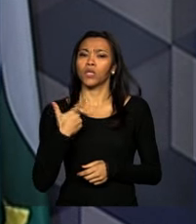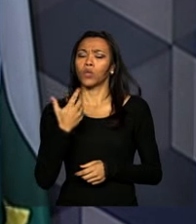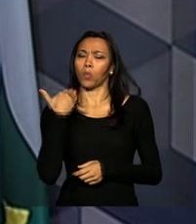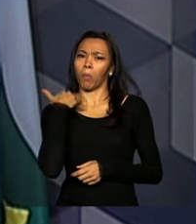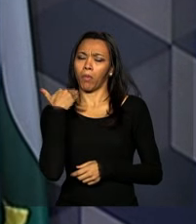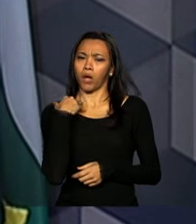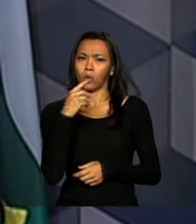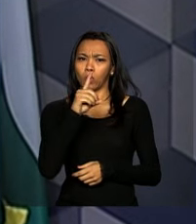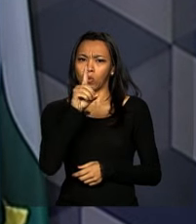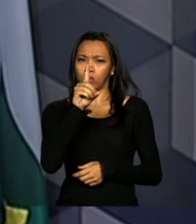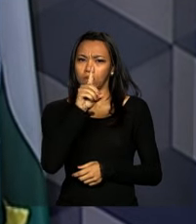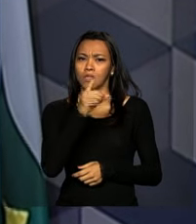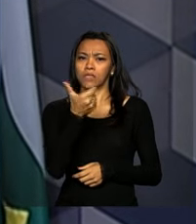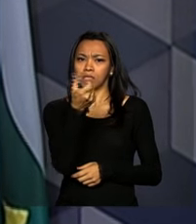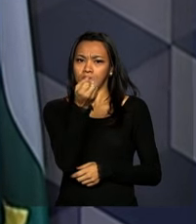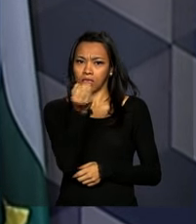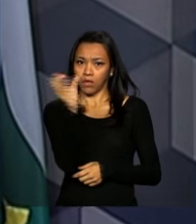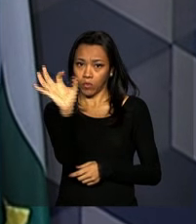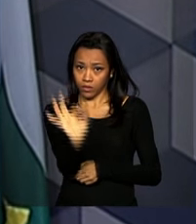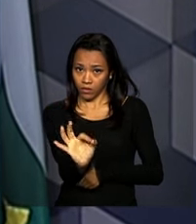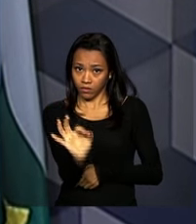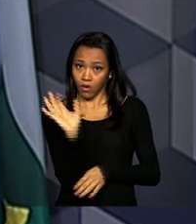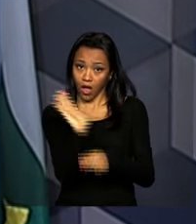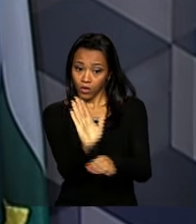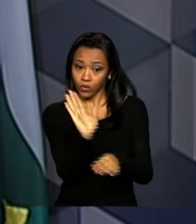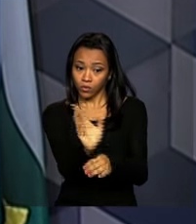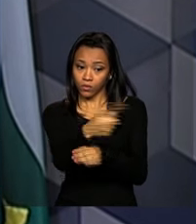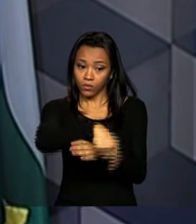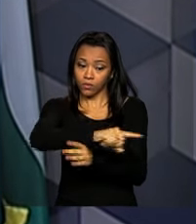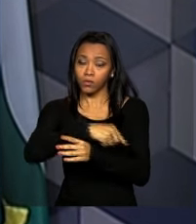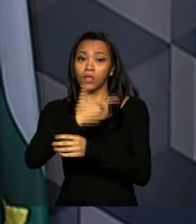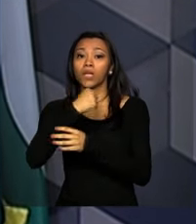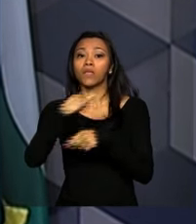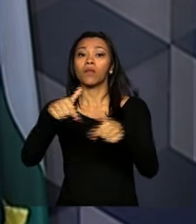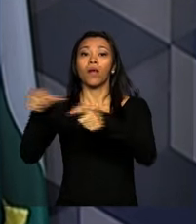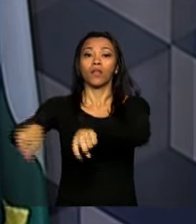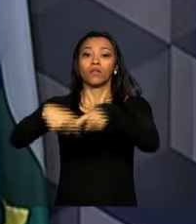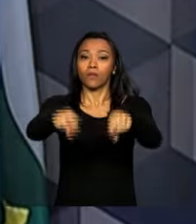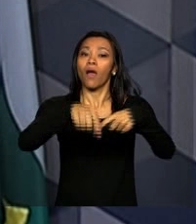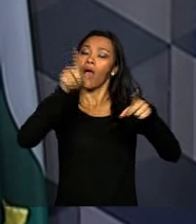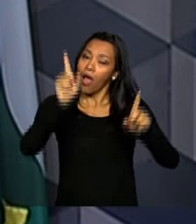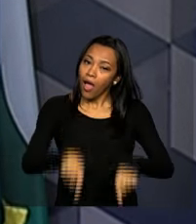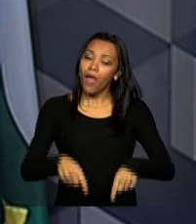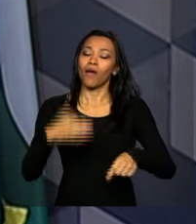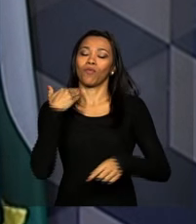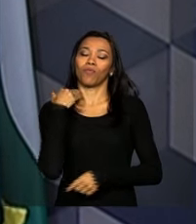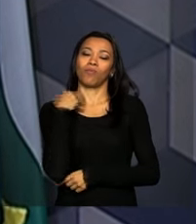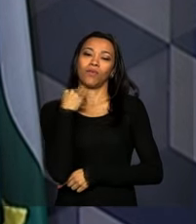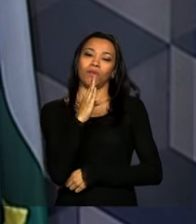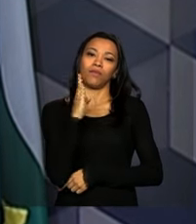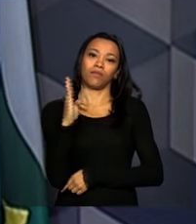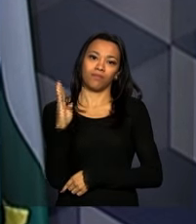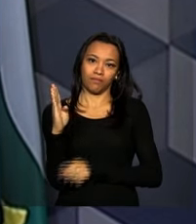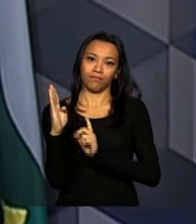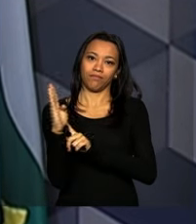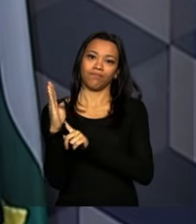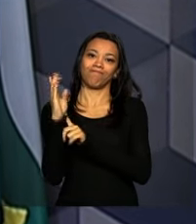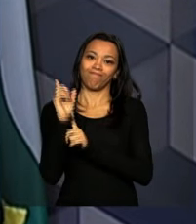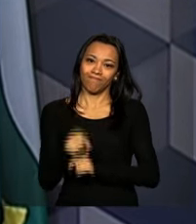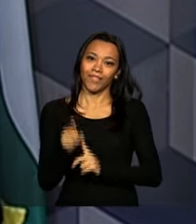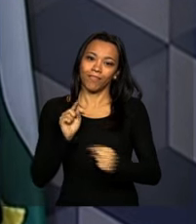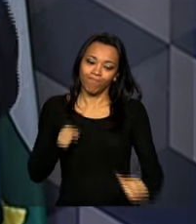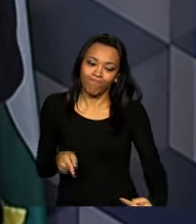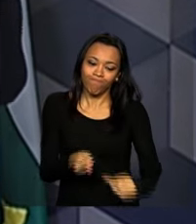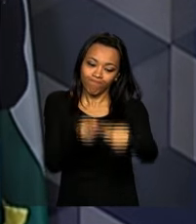dos recursos para os agricultores tem que ser considerado o Banco da Agricultura Brasileira. Esse é o Banco da